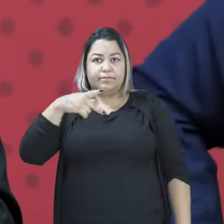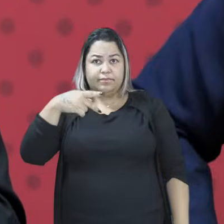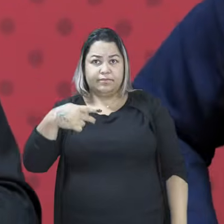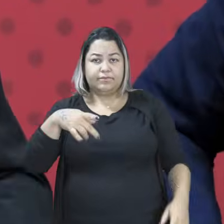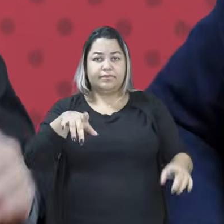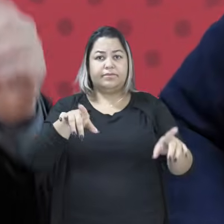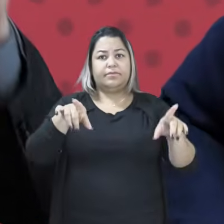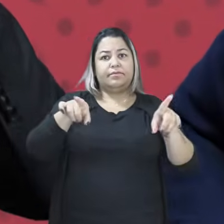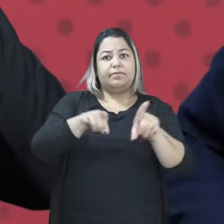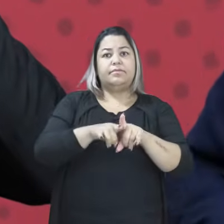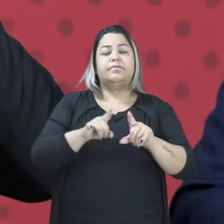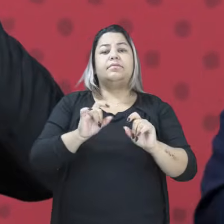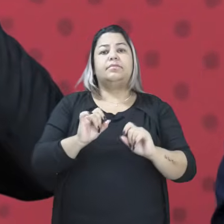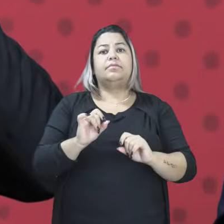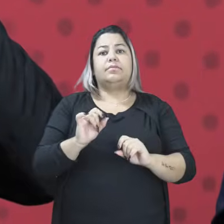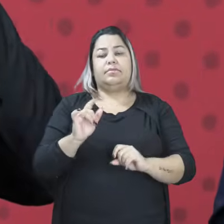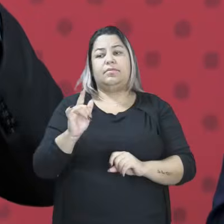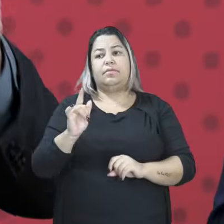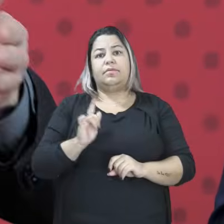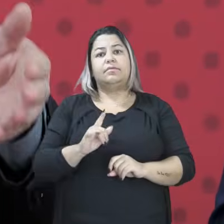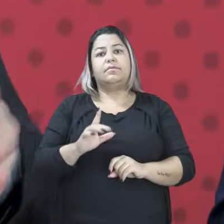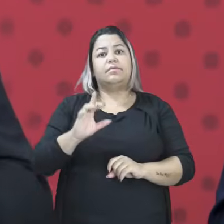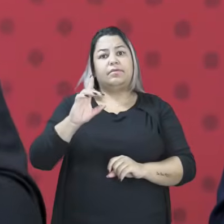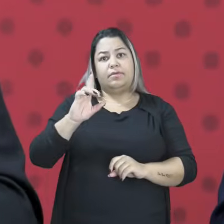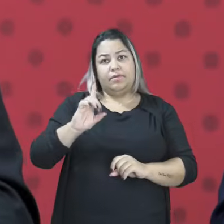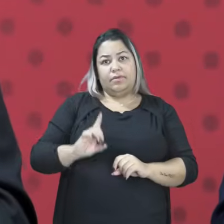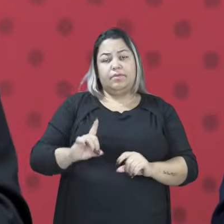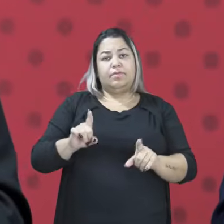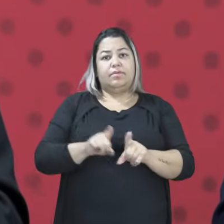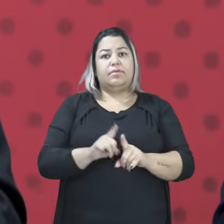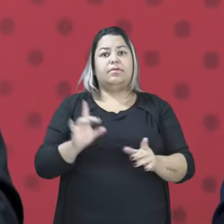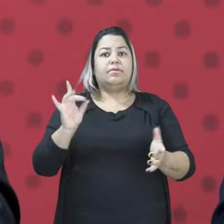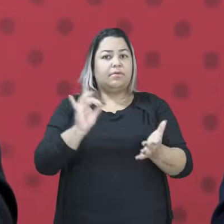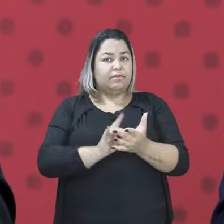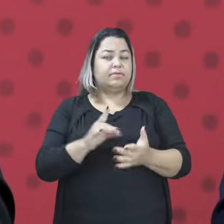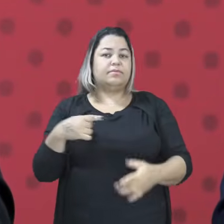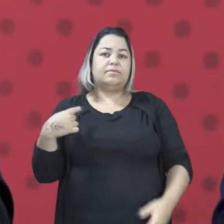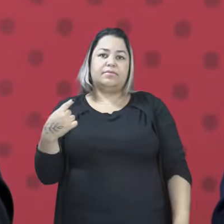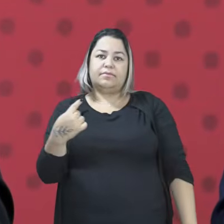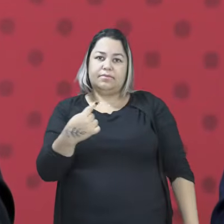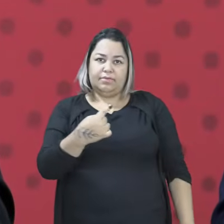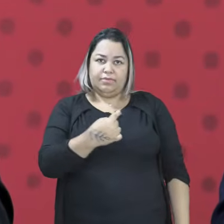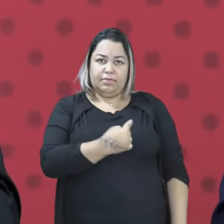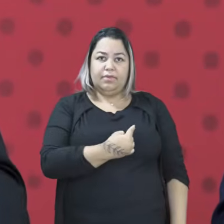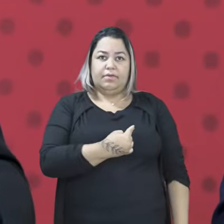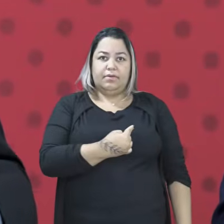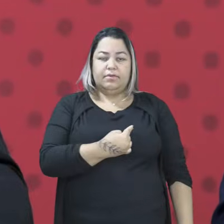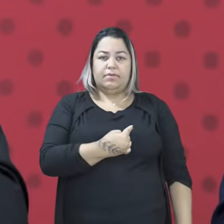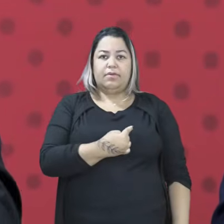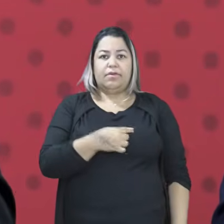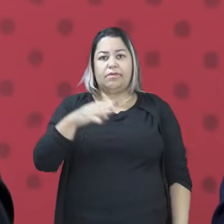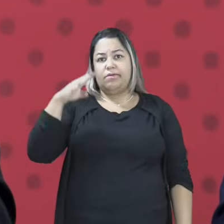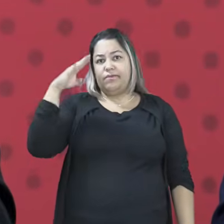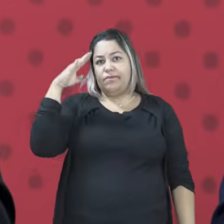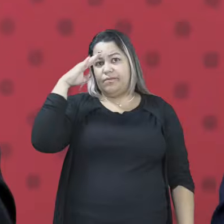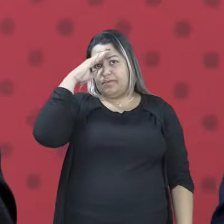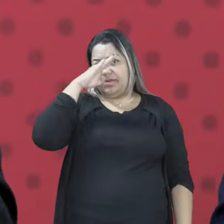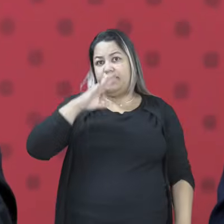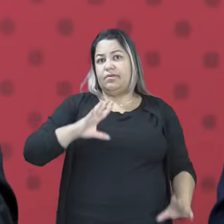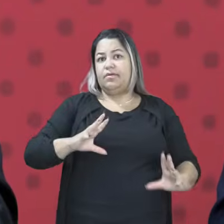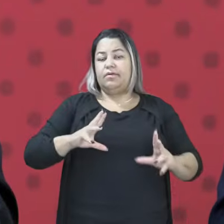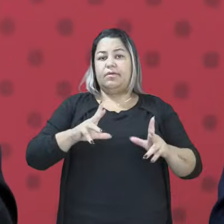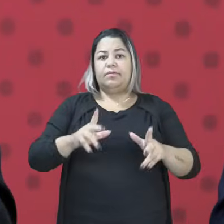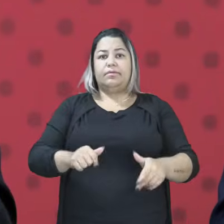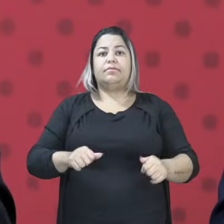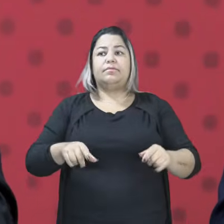ao comportamento da extrema-direita, e o fato que nós estamos na iminência do Bolsonaro e toda a tropa dele